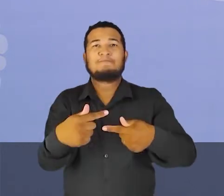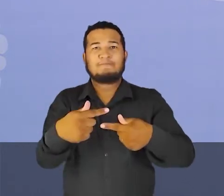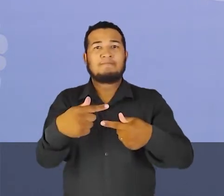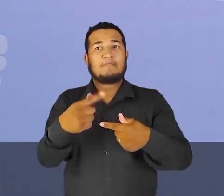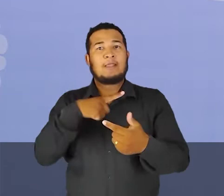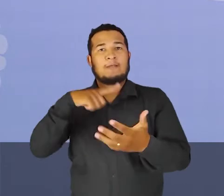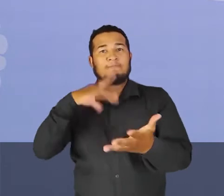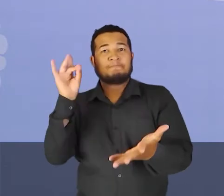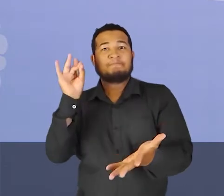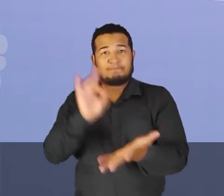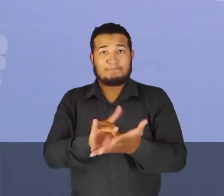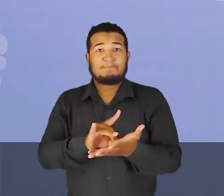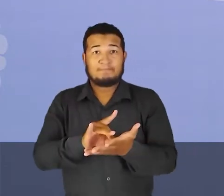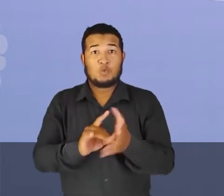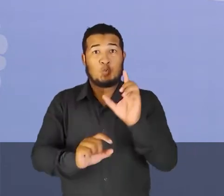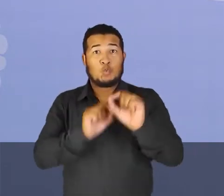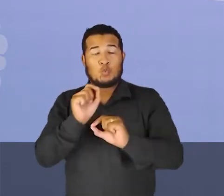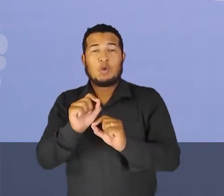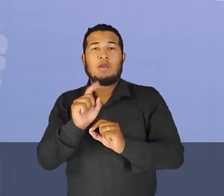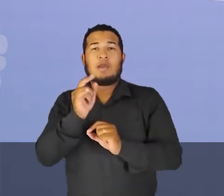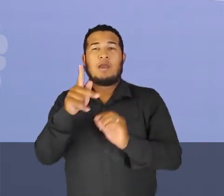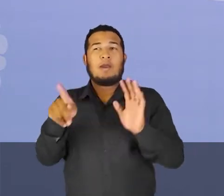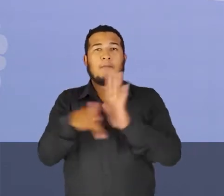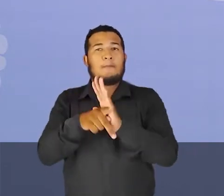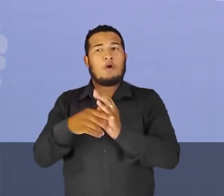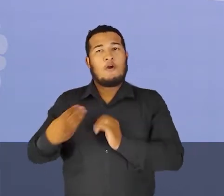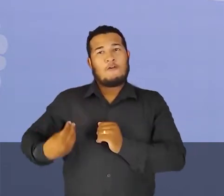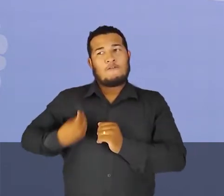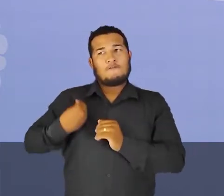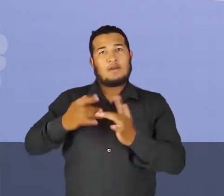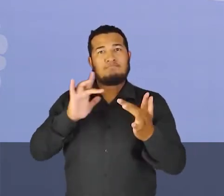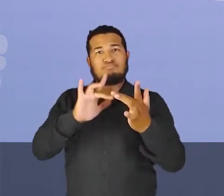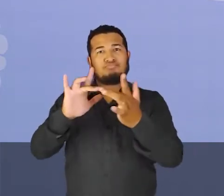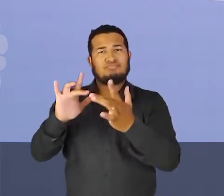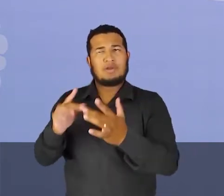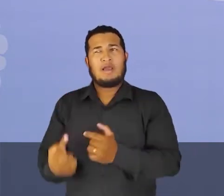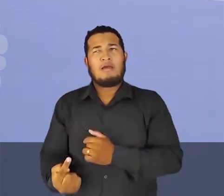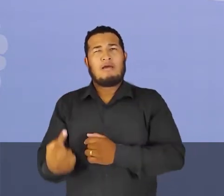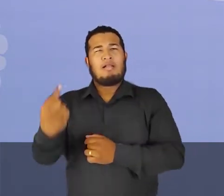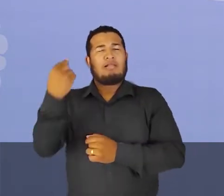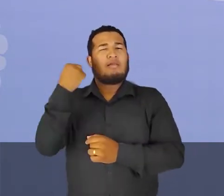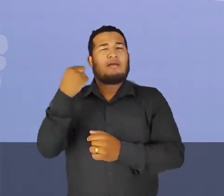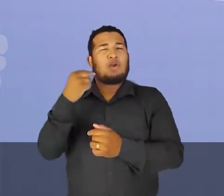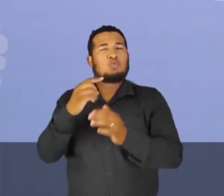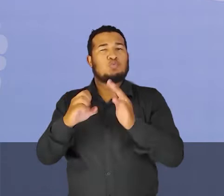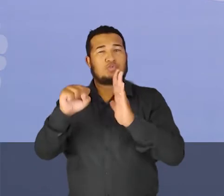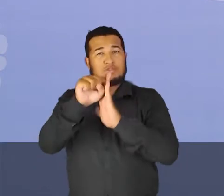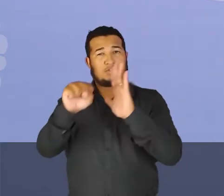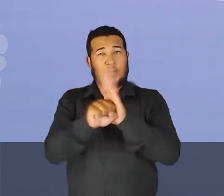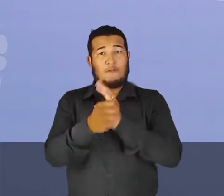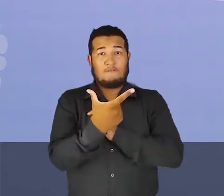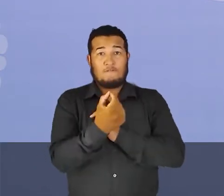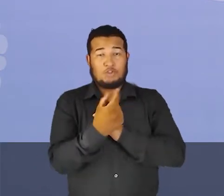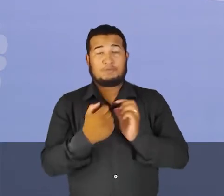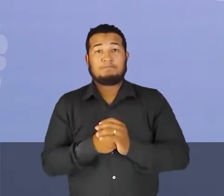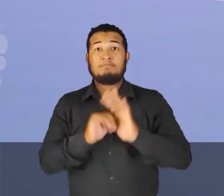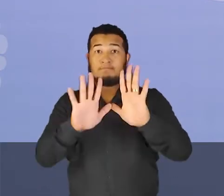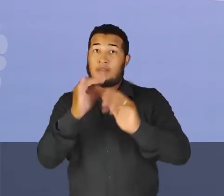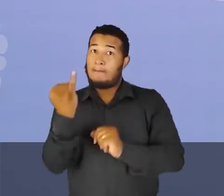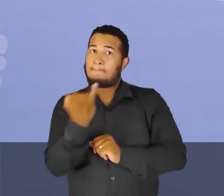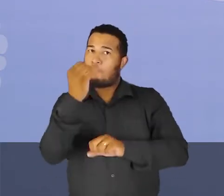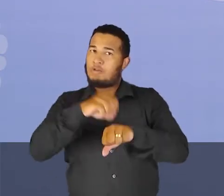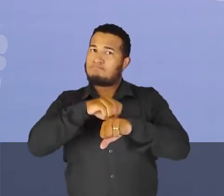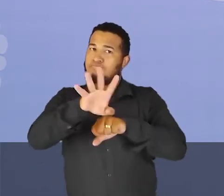gerações, então, que constituem aí a nossa convivência desde a segunda metade do século XX. É